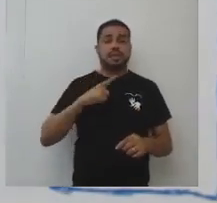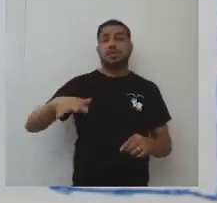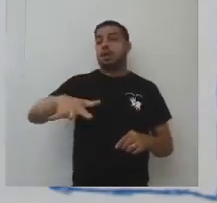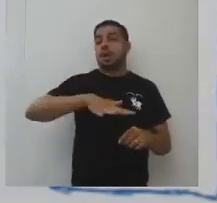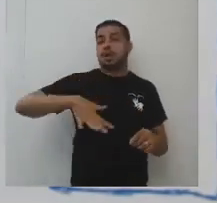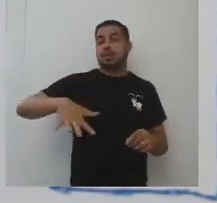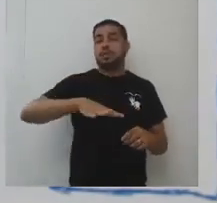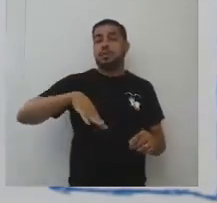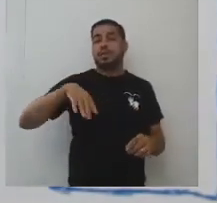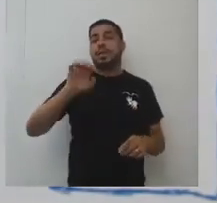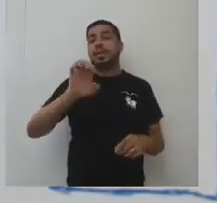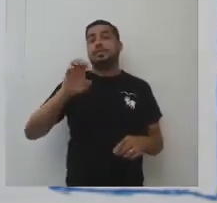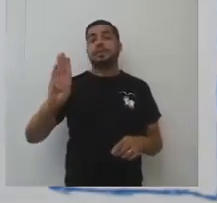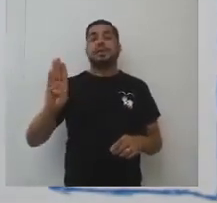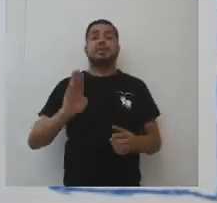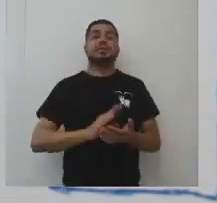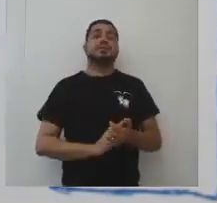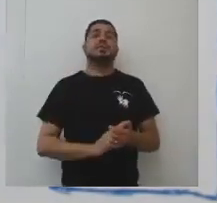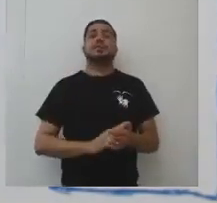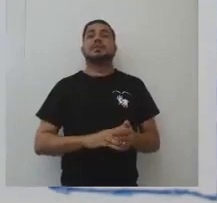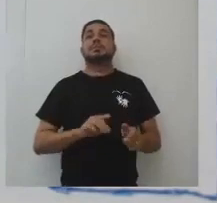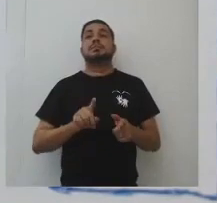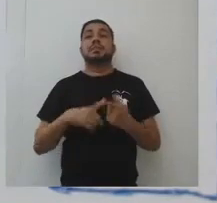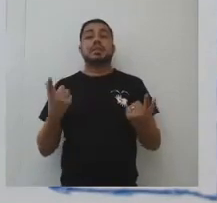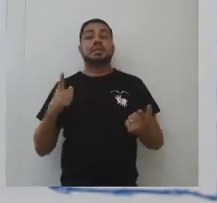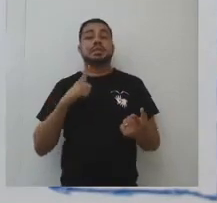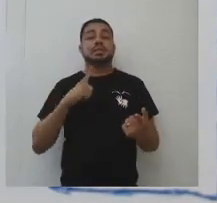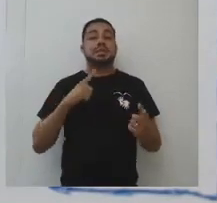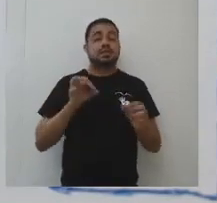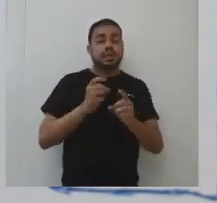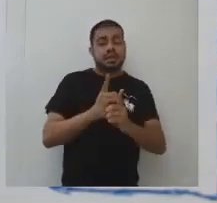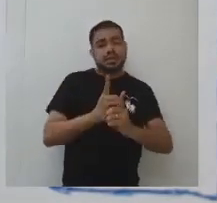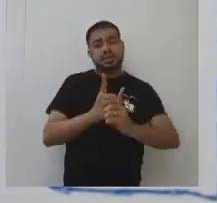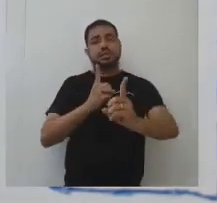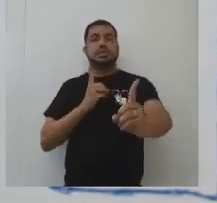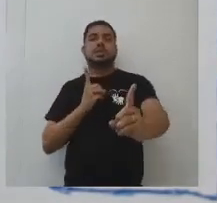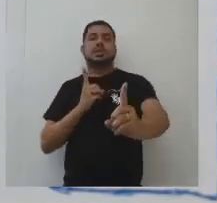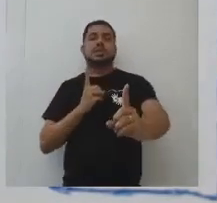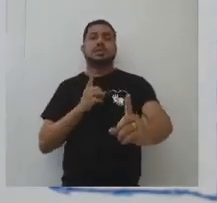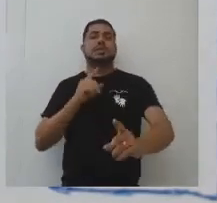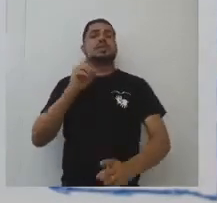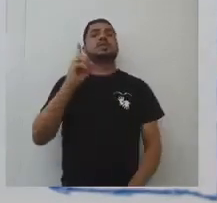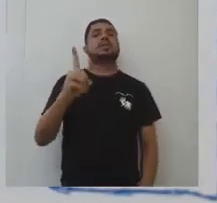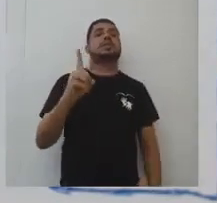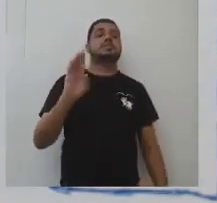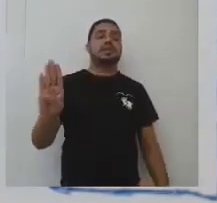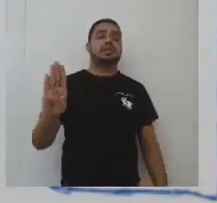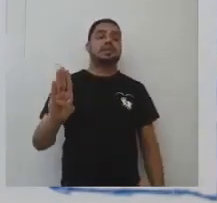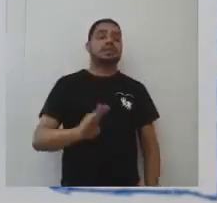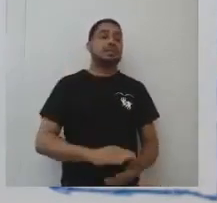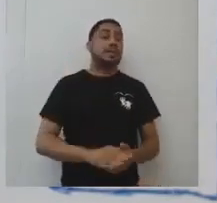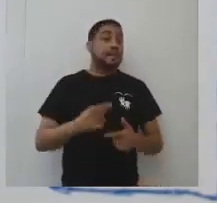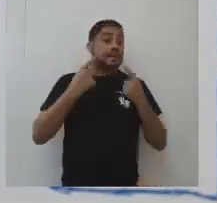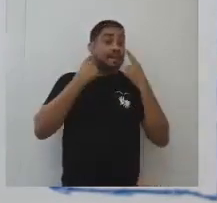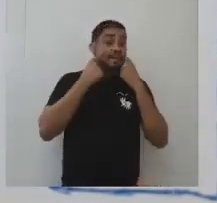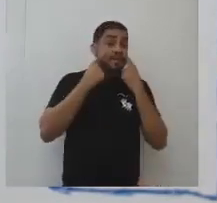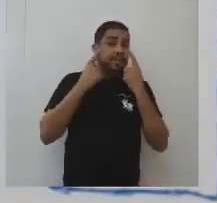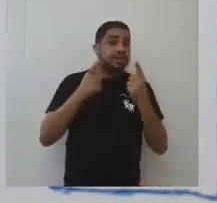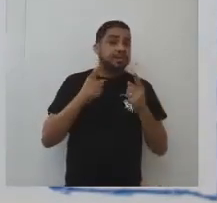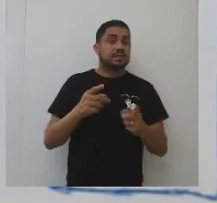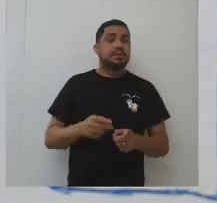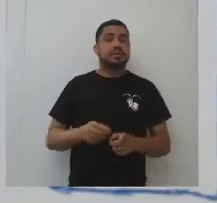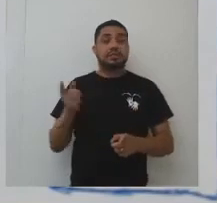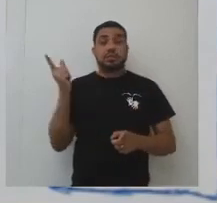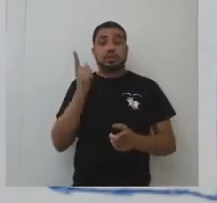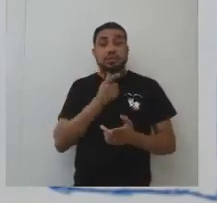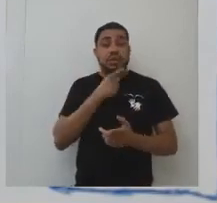é EB, mas vai ter uma distância, que é a distância DB. Olha o que acontece com a